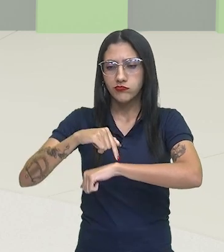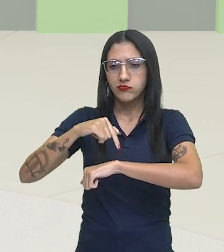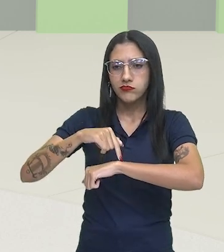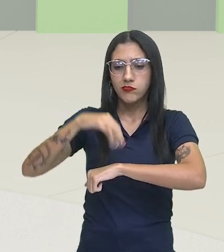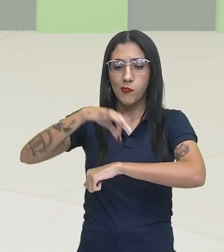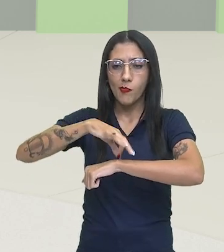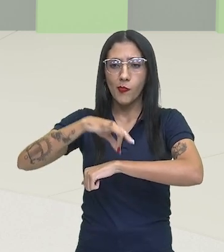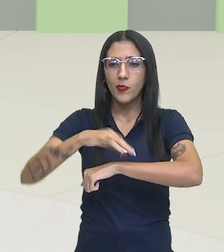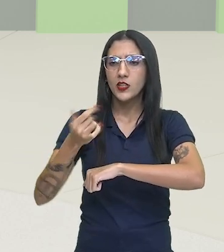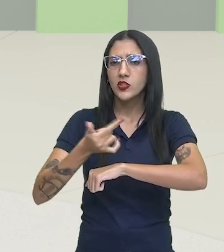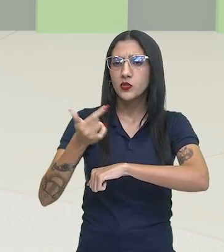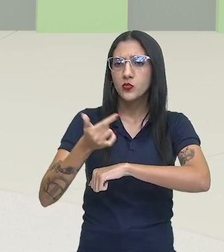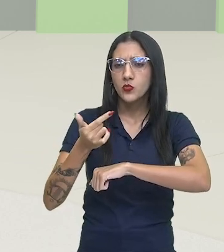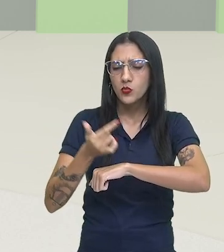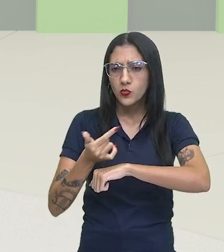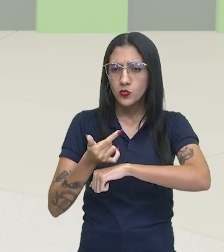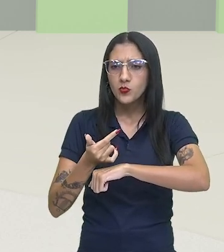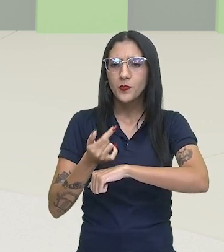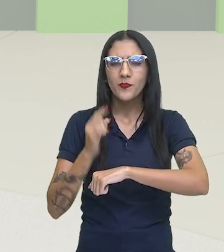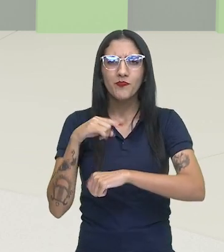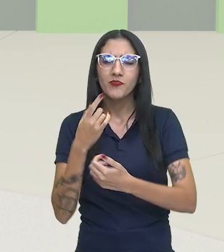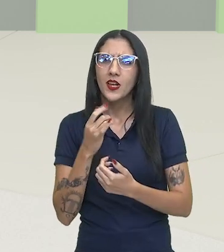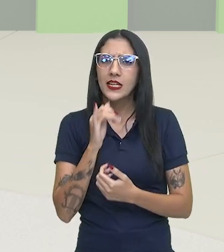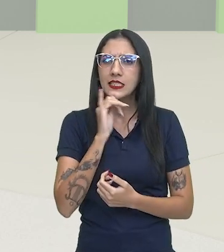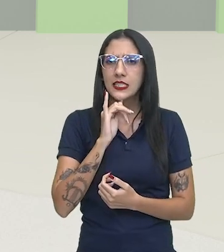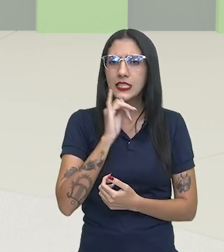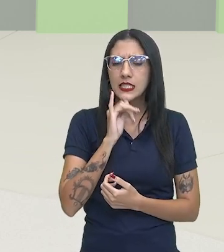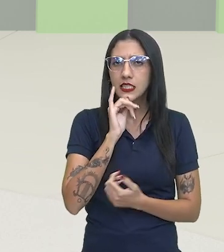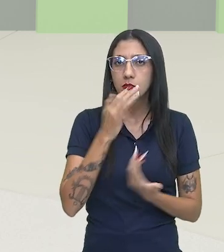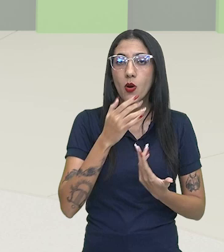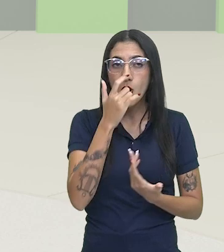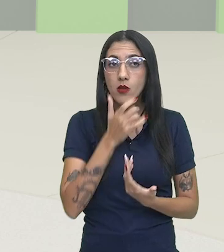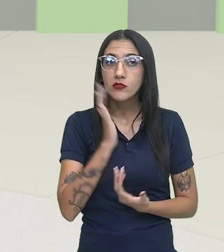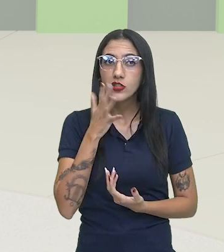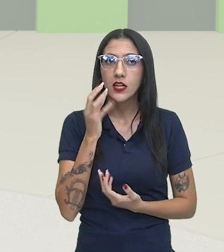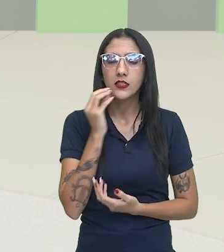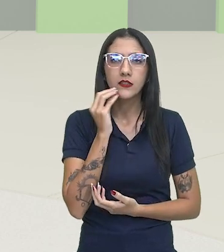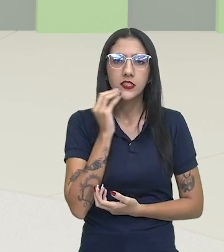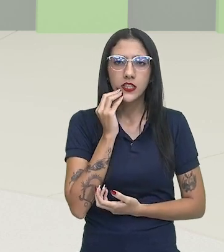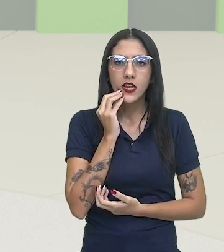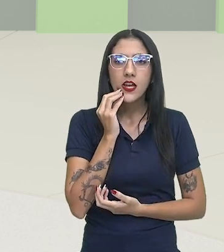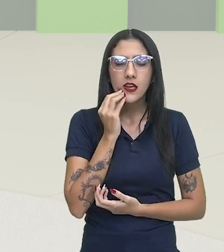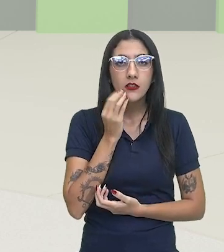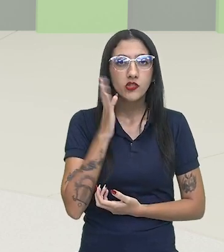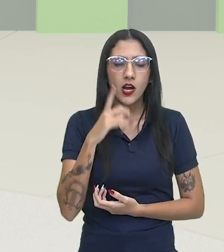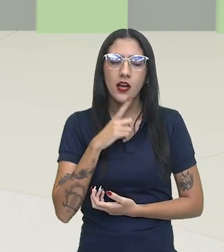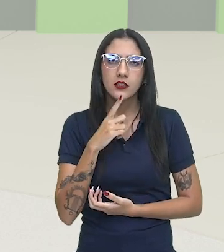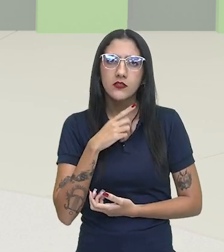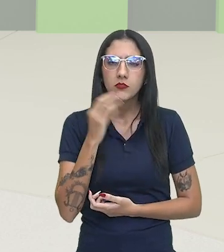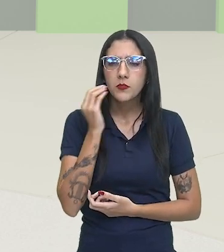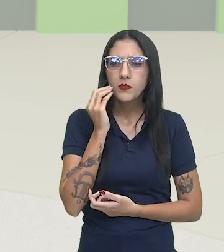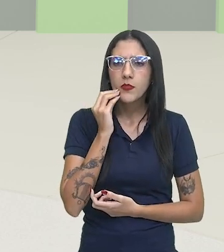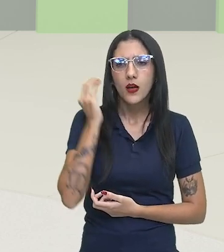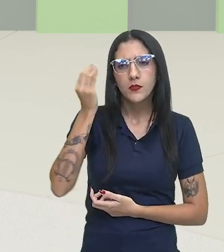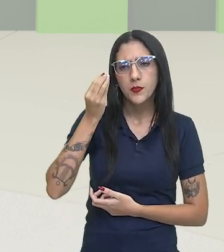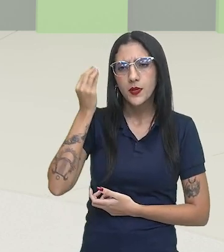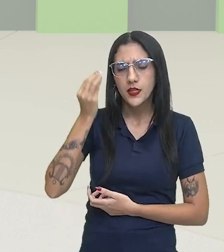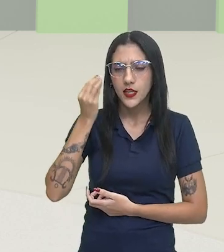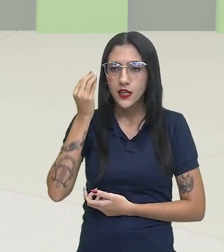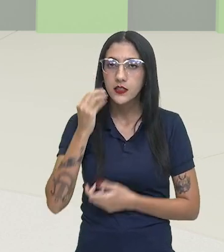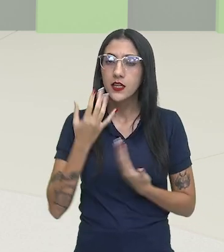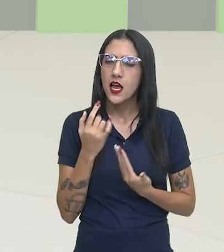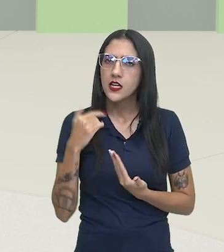de galinha? Eu estou dando esses dois exemplos porque eu já testei, é algo que eu vivenciei. E aí nós